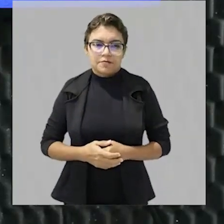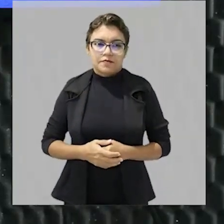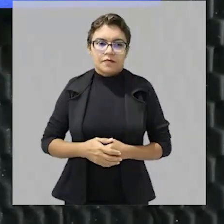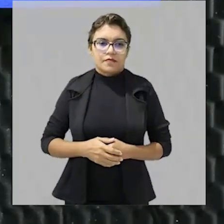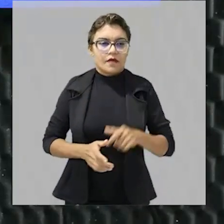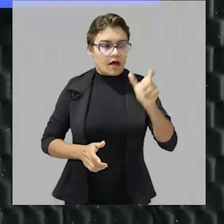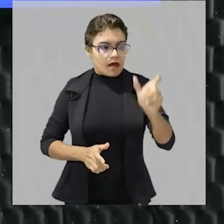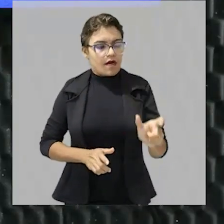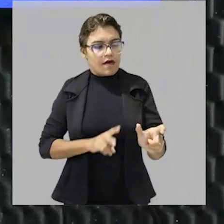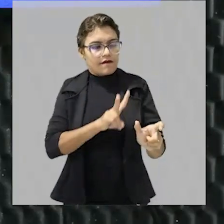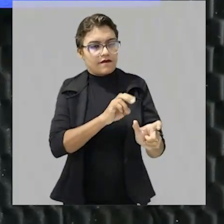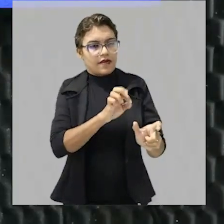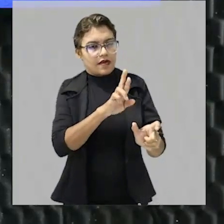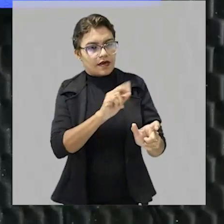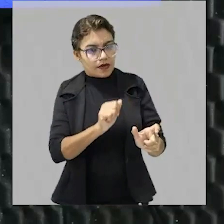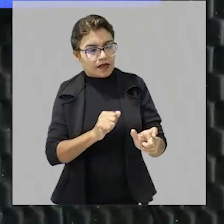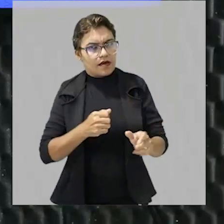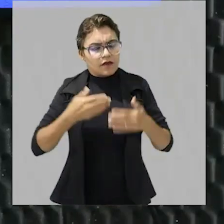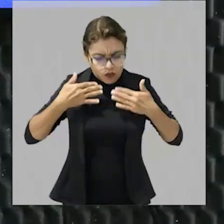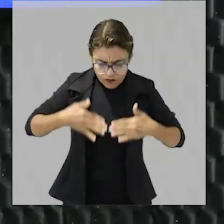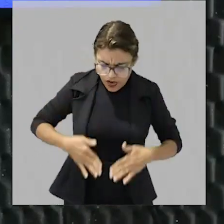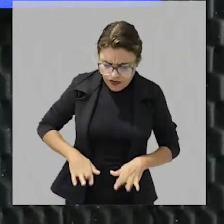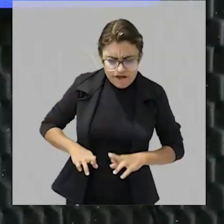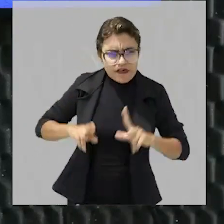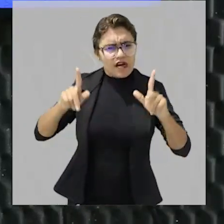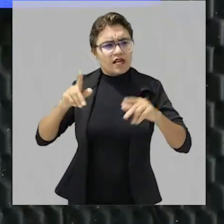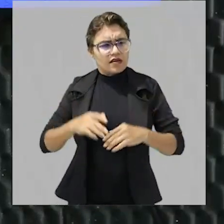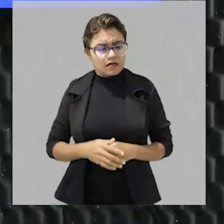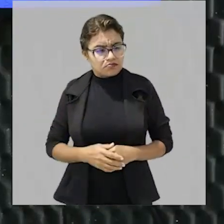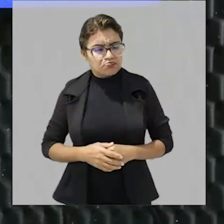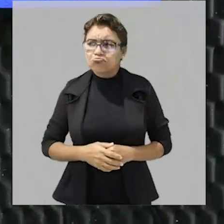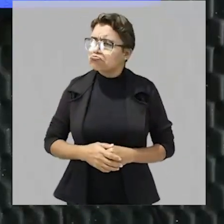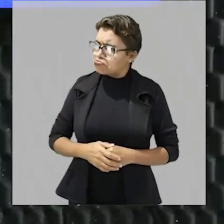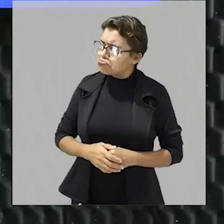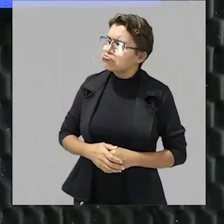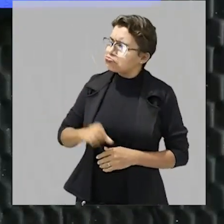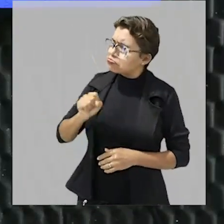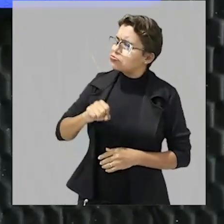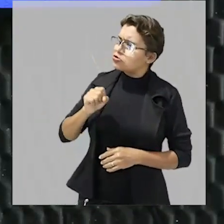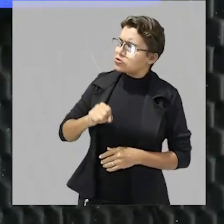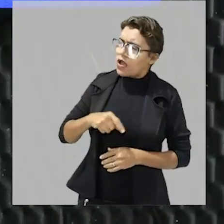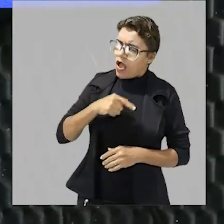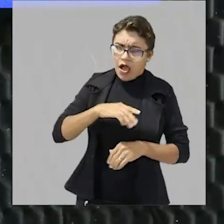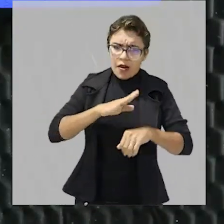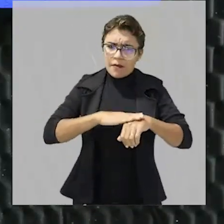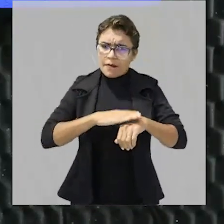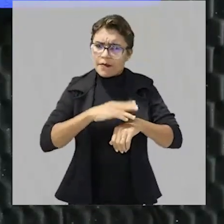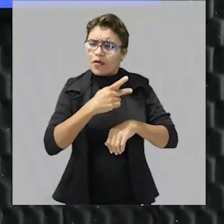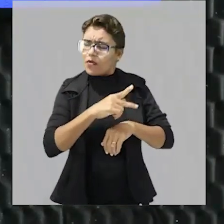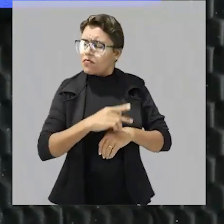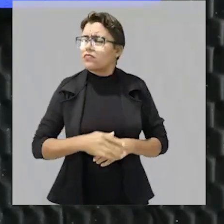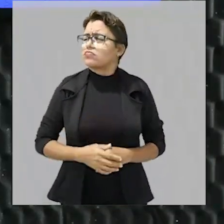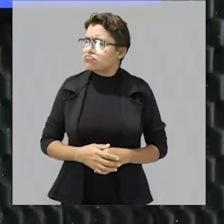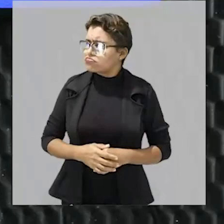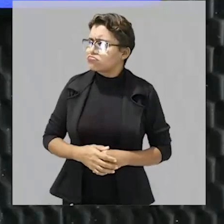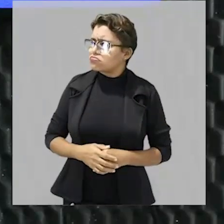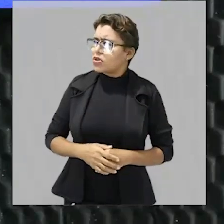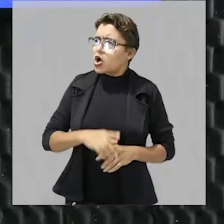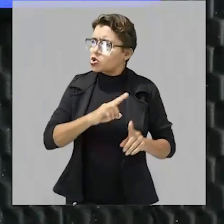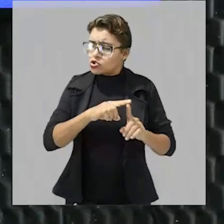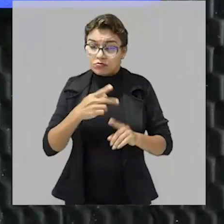lugares do Brasil. Enem, nós temos aqui, ó, nas conversas diárias, utiliza-se frequentemente a